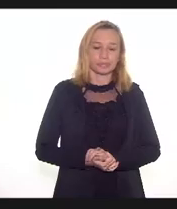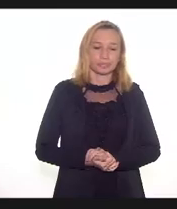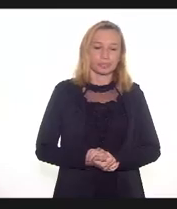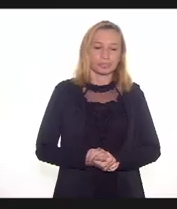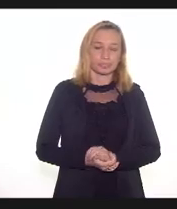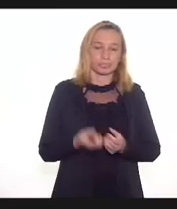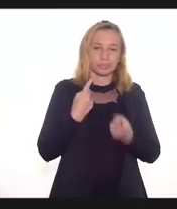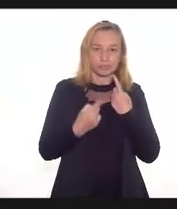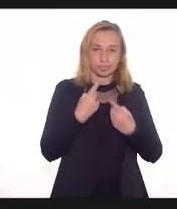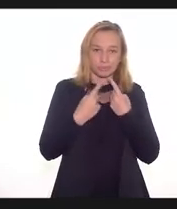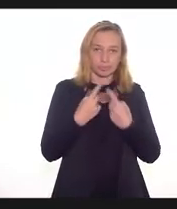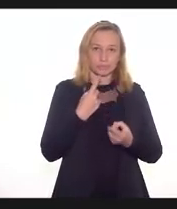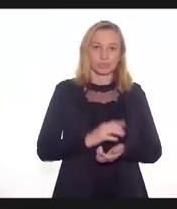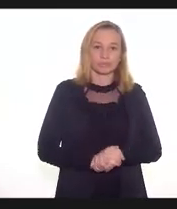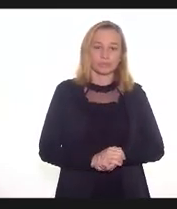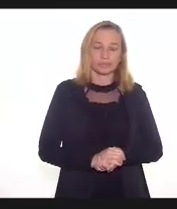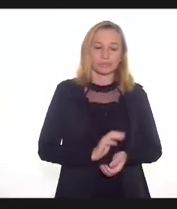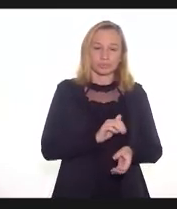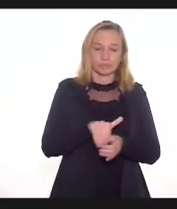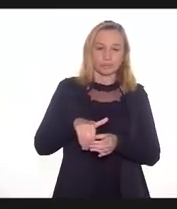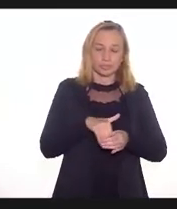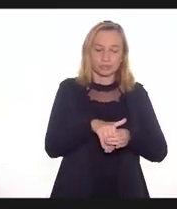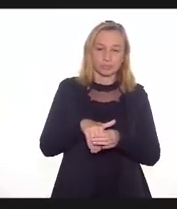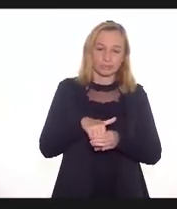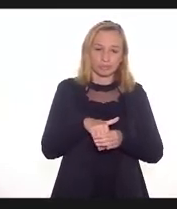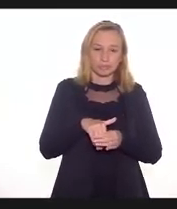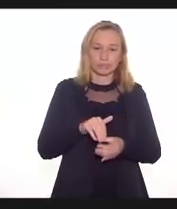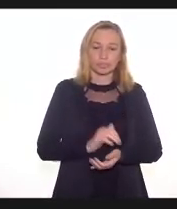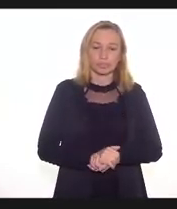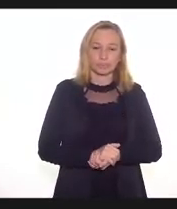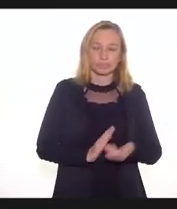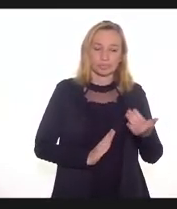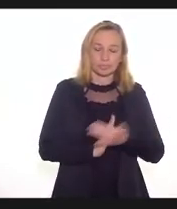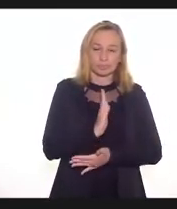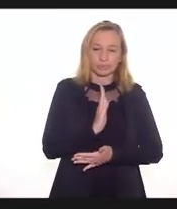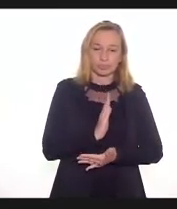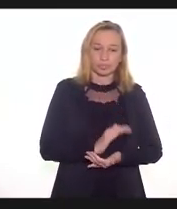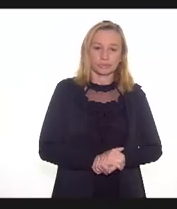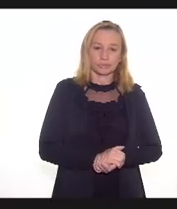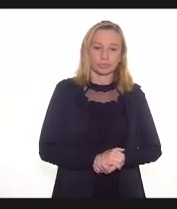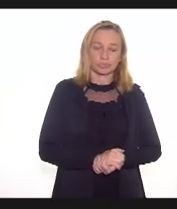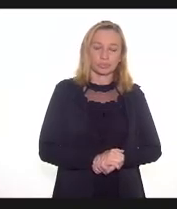Em discussão, em votação, aprovado.